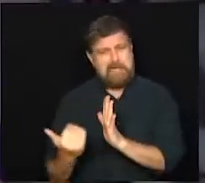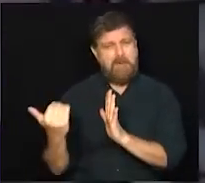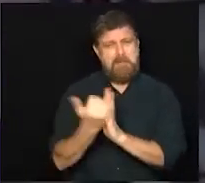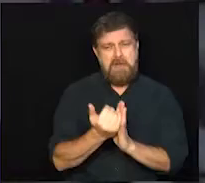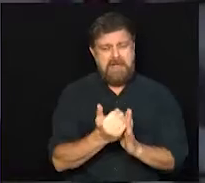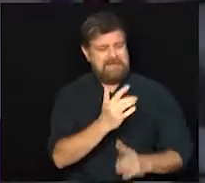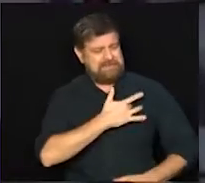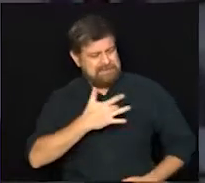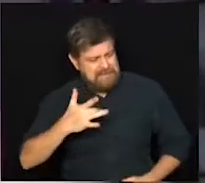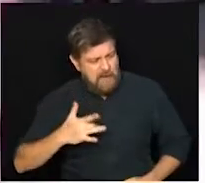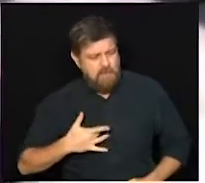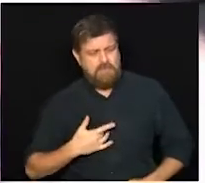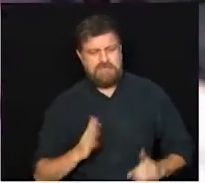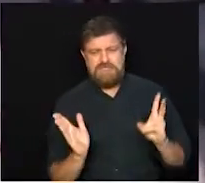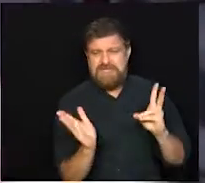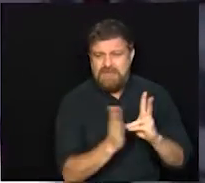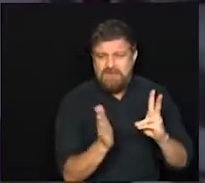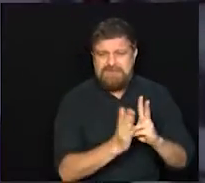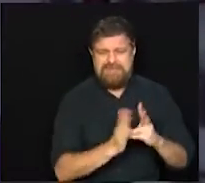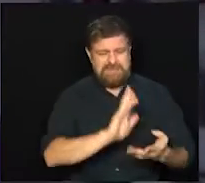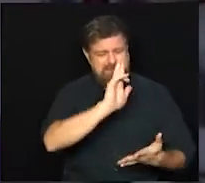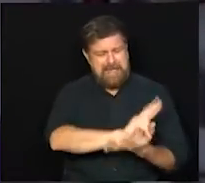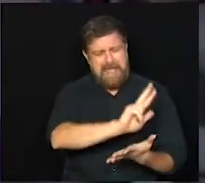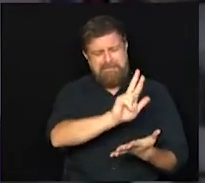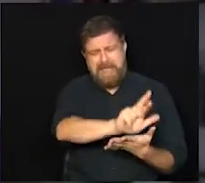saúde, direitos indígenas,